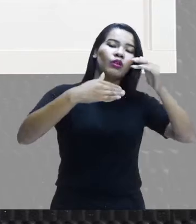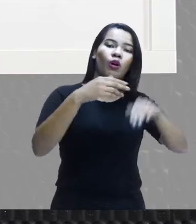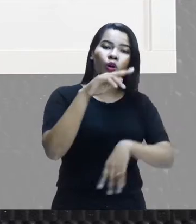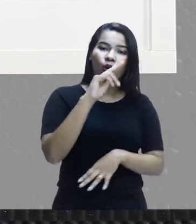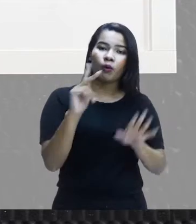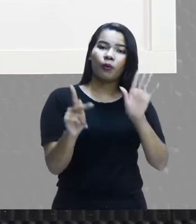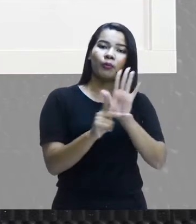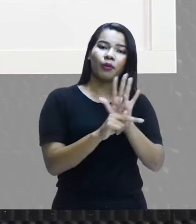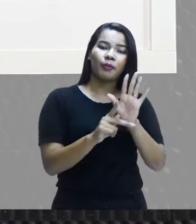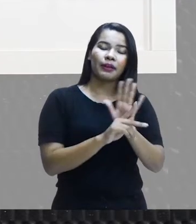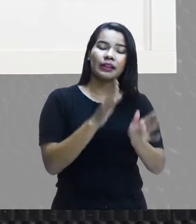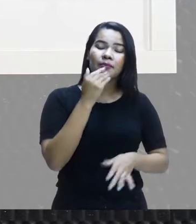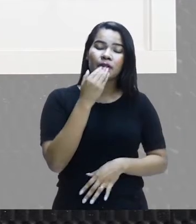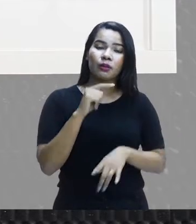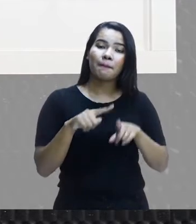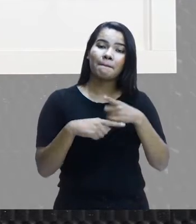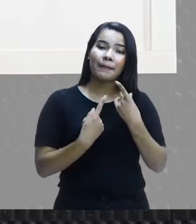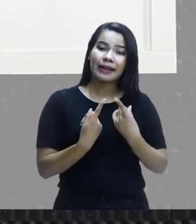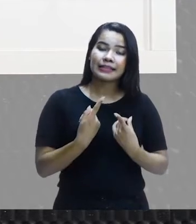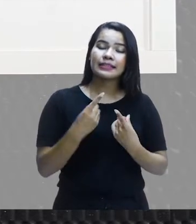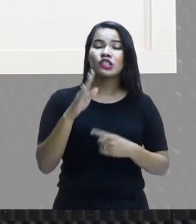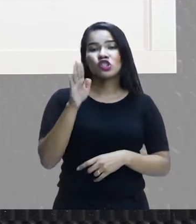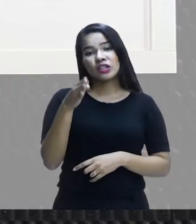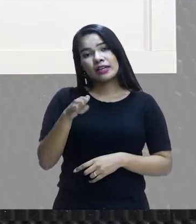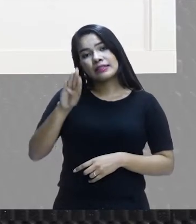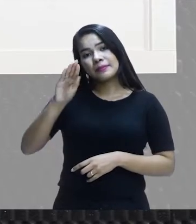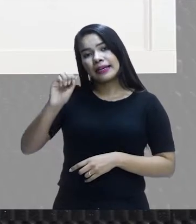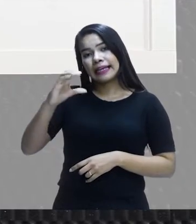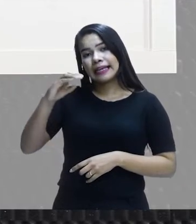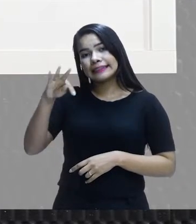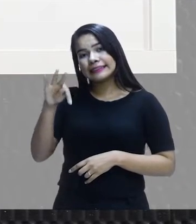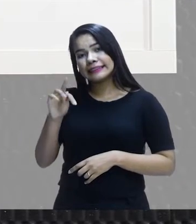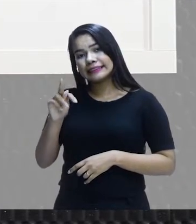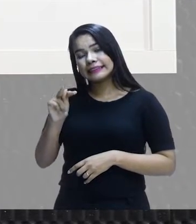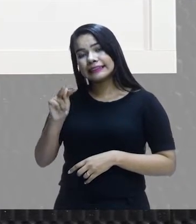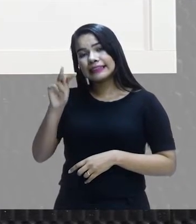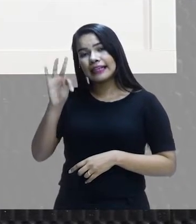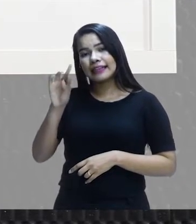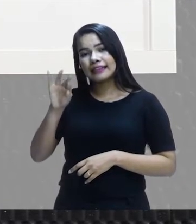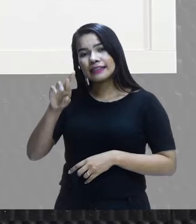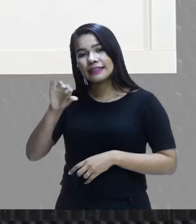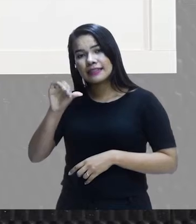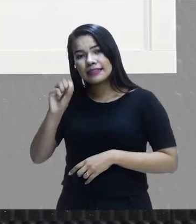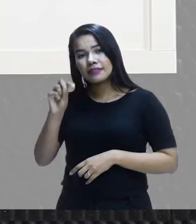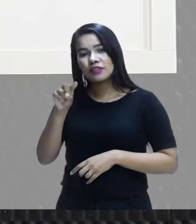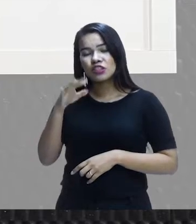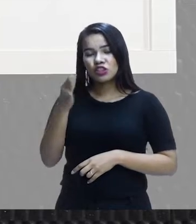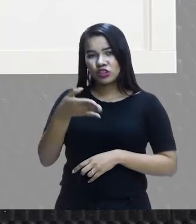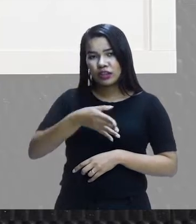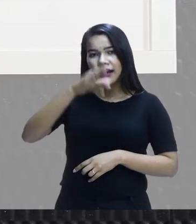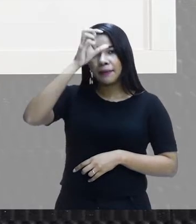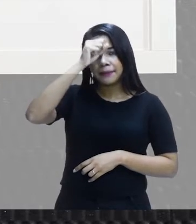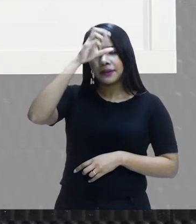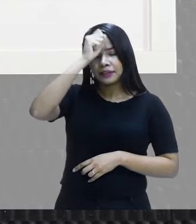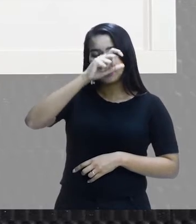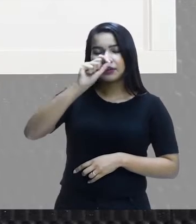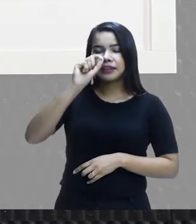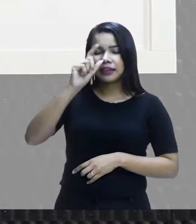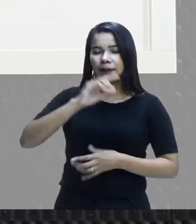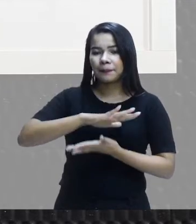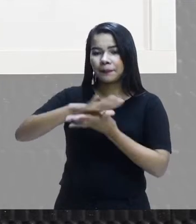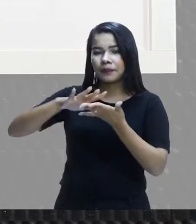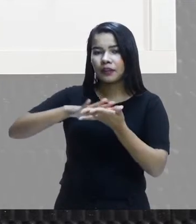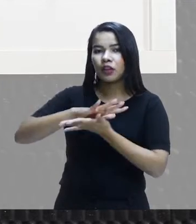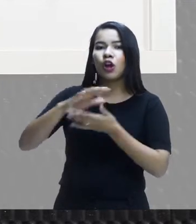no caso das bactérias, você aprendeu nas aulas anteriores que as bactérias, a maioria é classificada como heterotrófica,